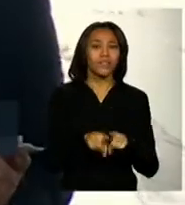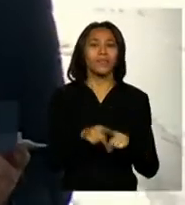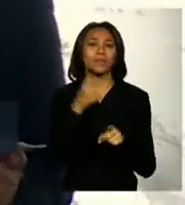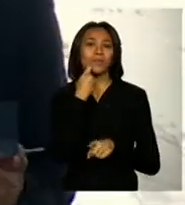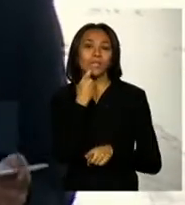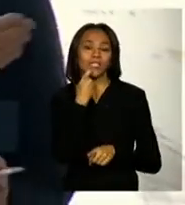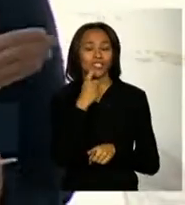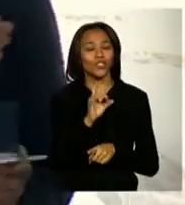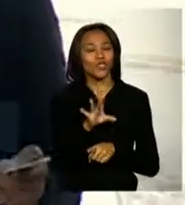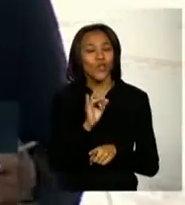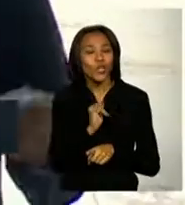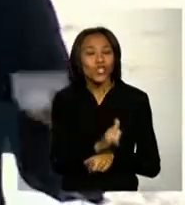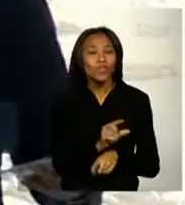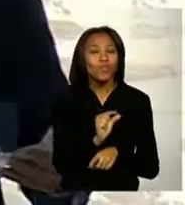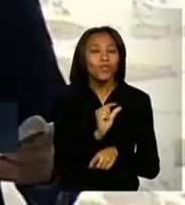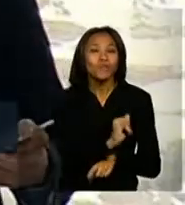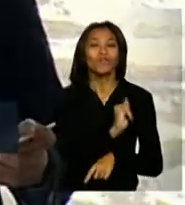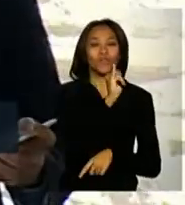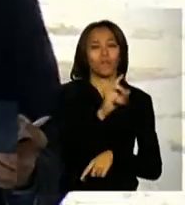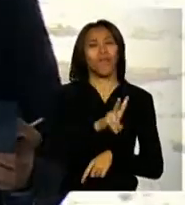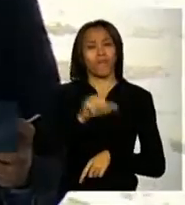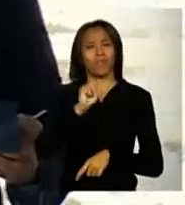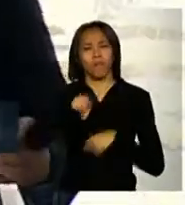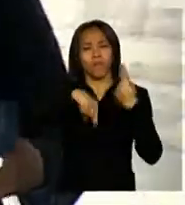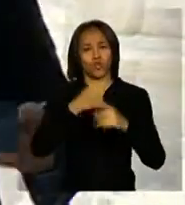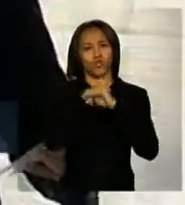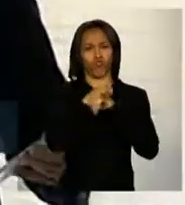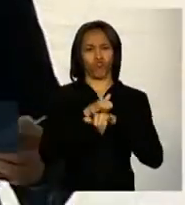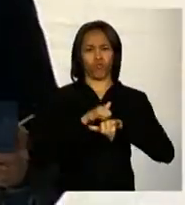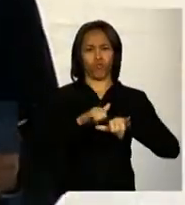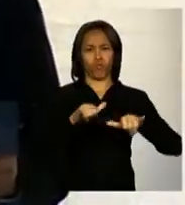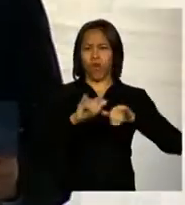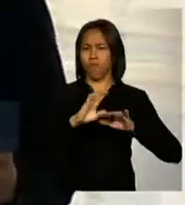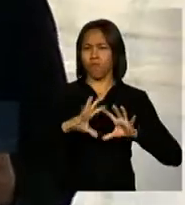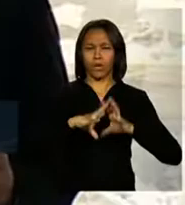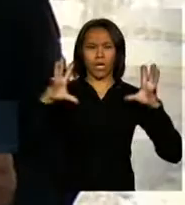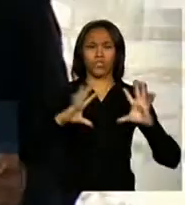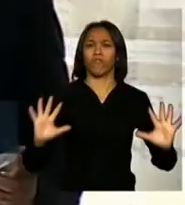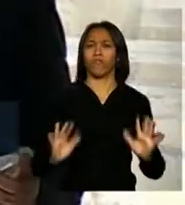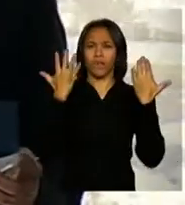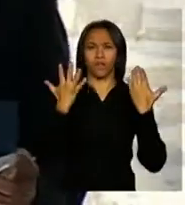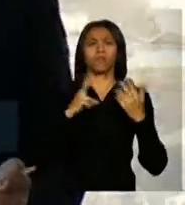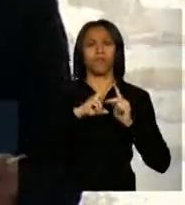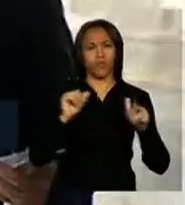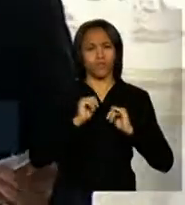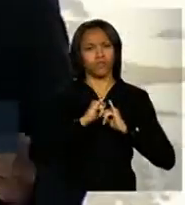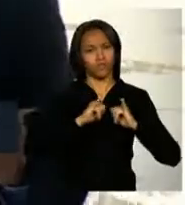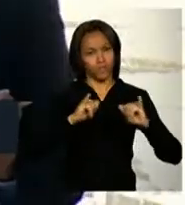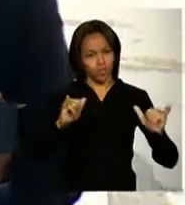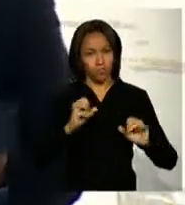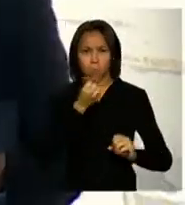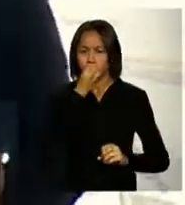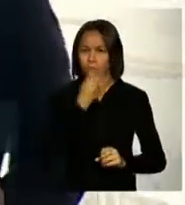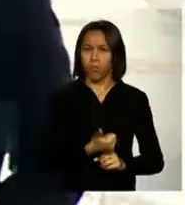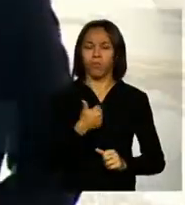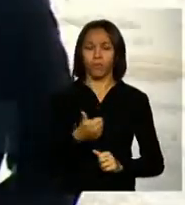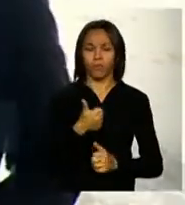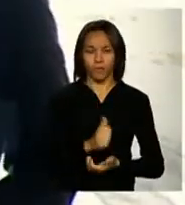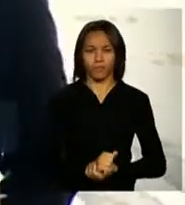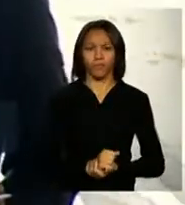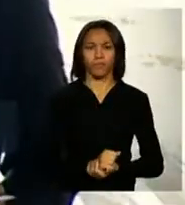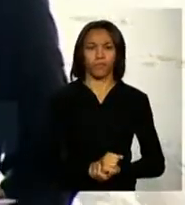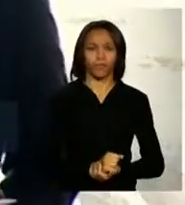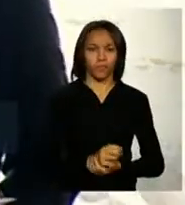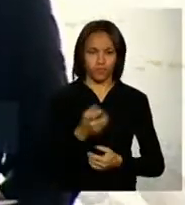dando uma palhinha mas ela vai lançar no Palácio do Planalto numa grande festa uma medida Redentora e